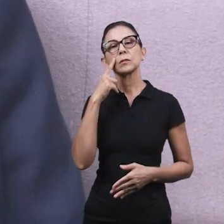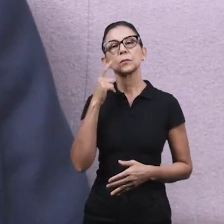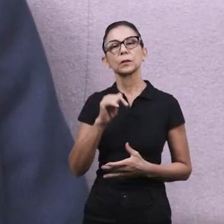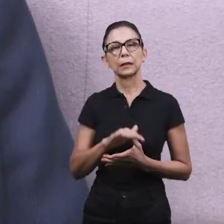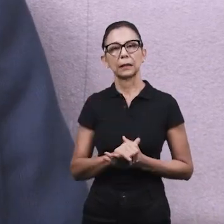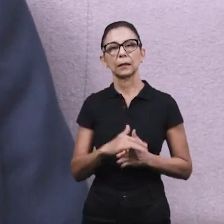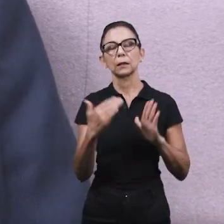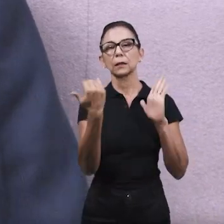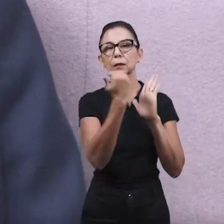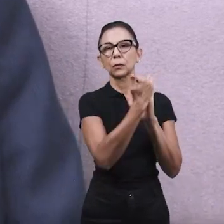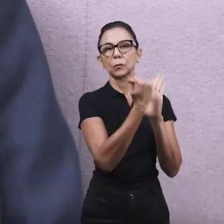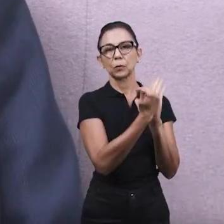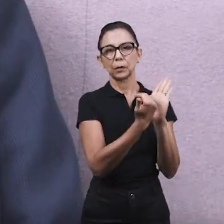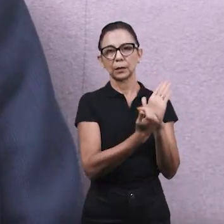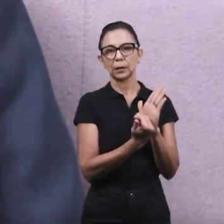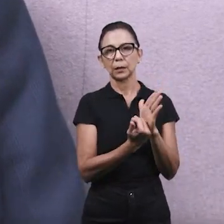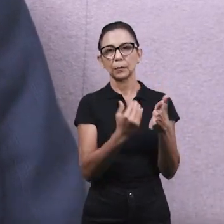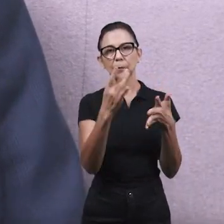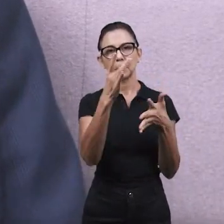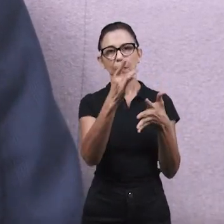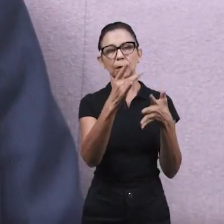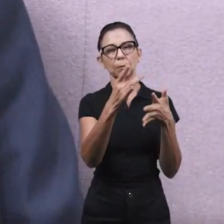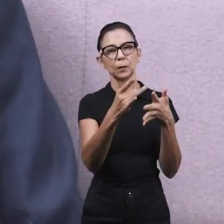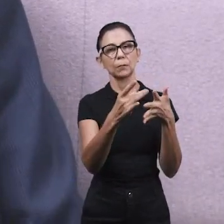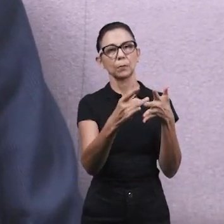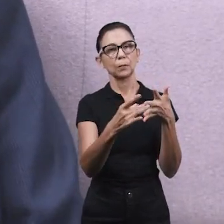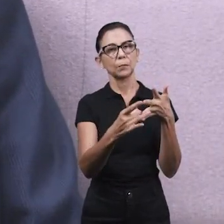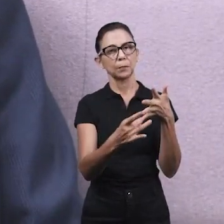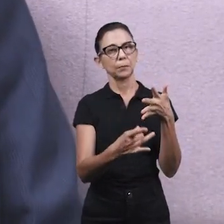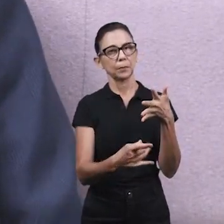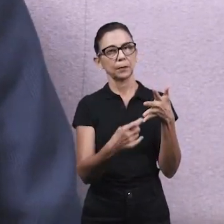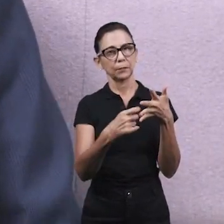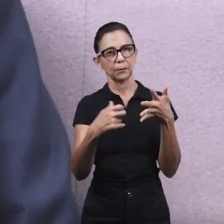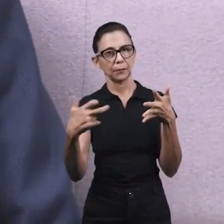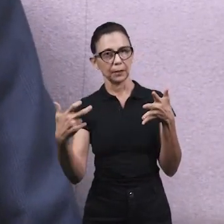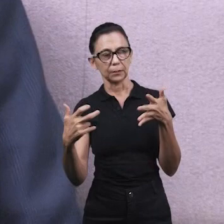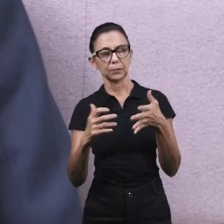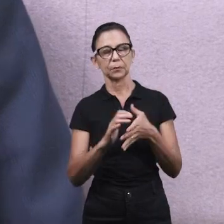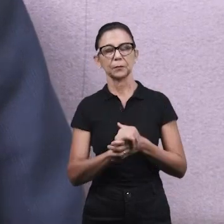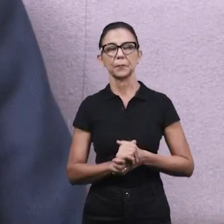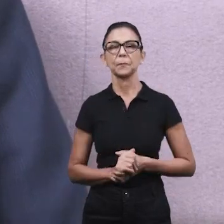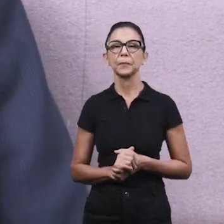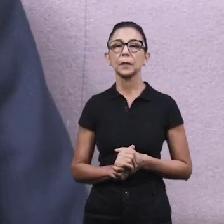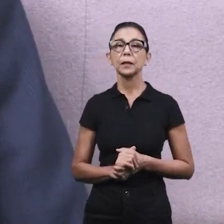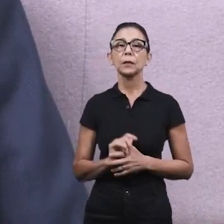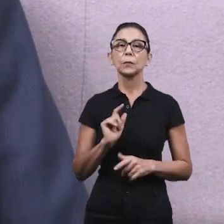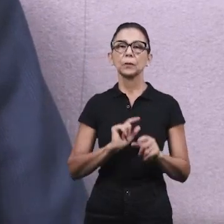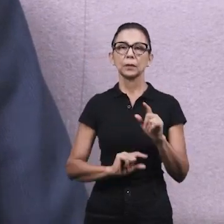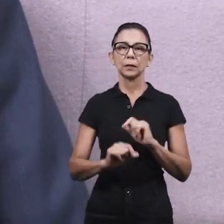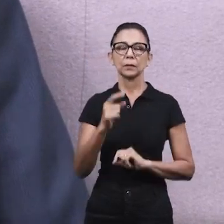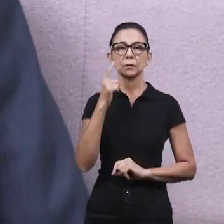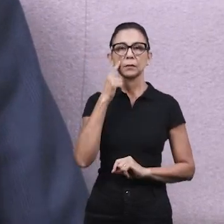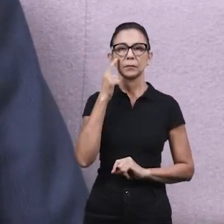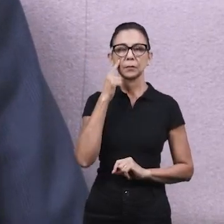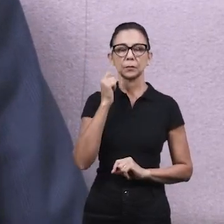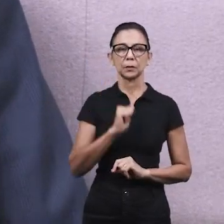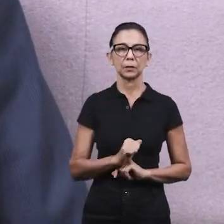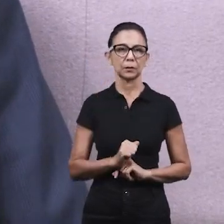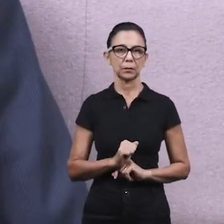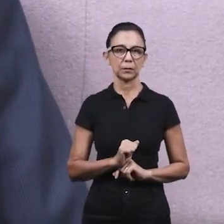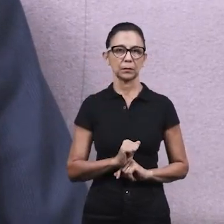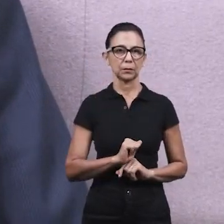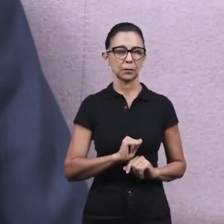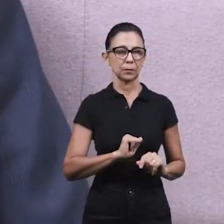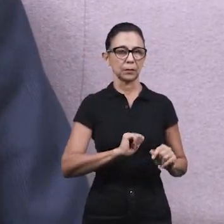programa, entre diversos tópicos, que o povo de Israel, antes de atravessar o Rio